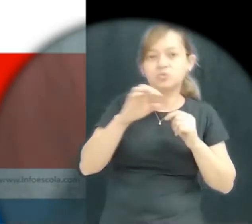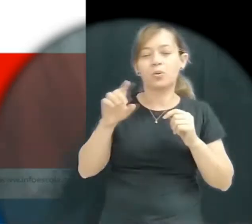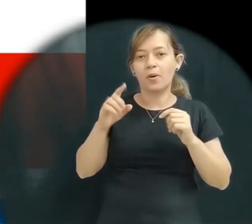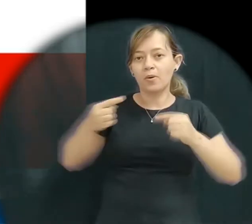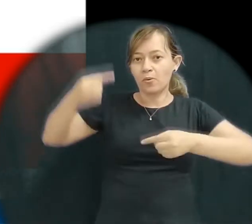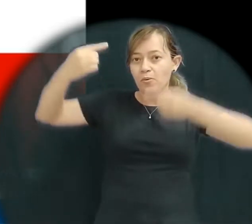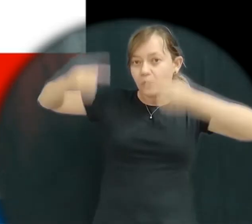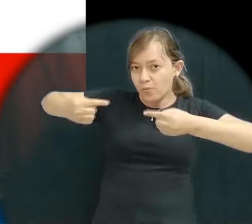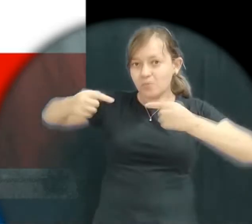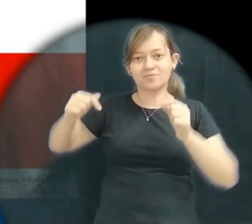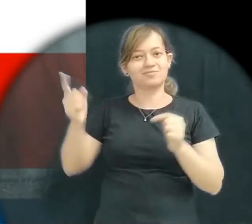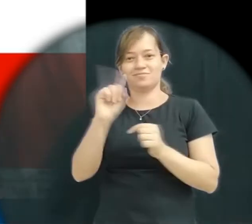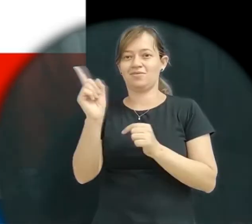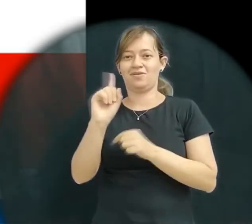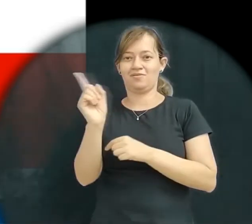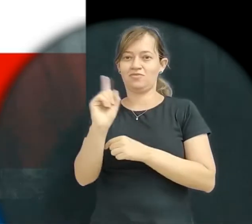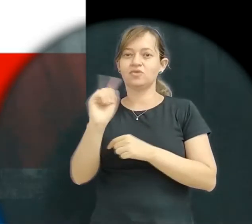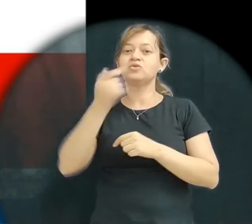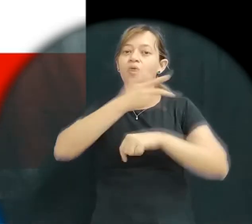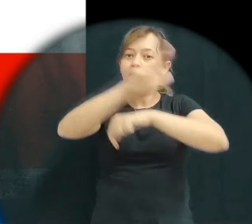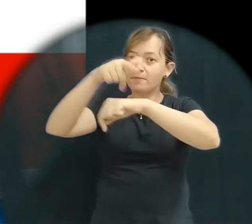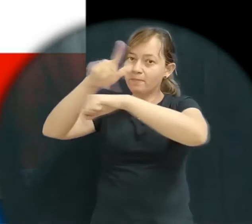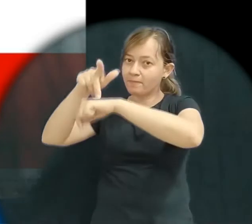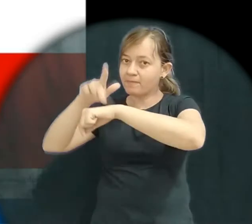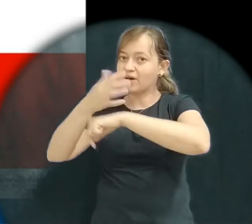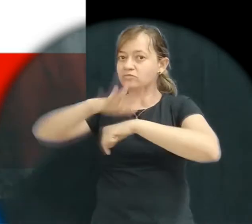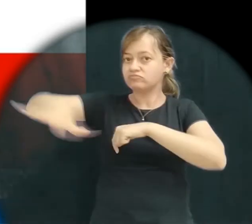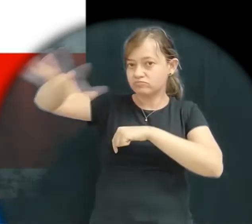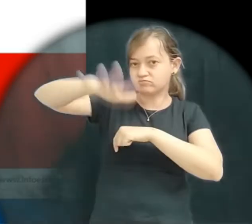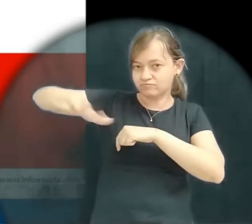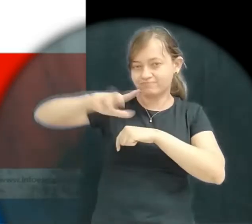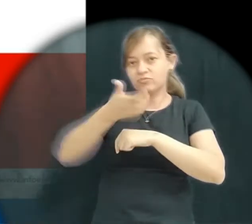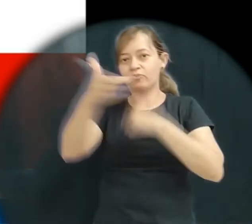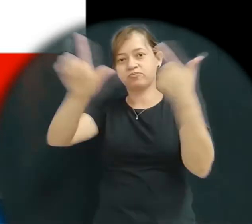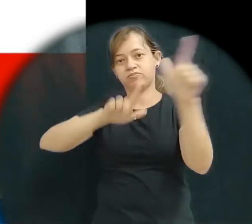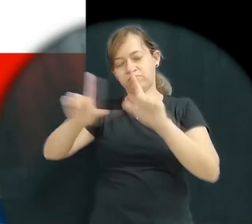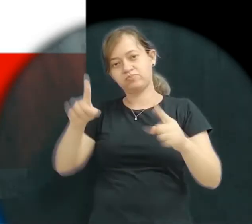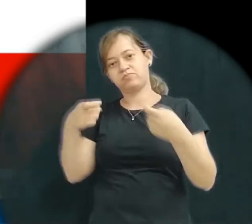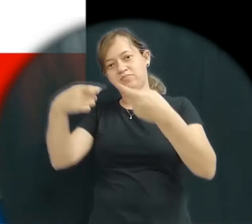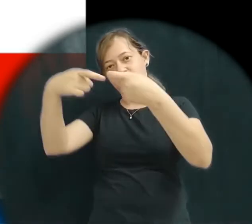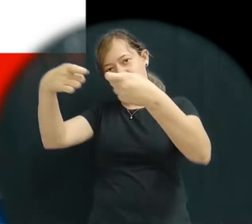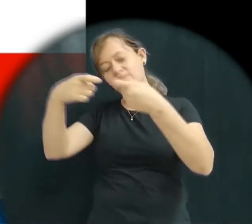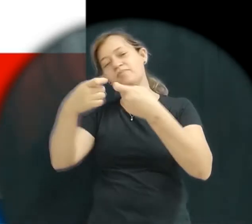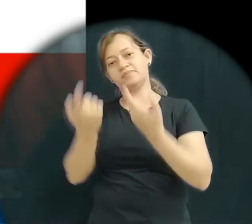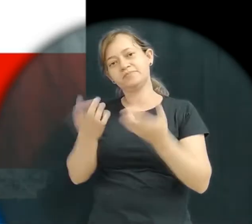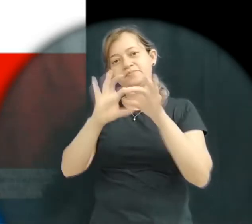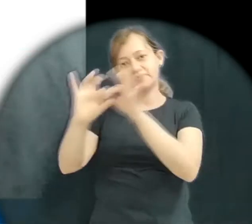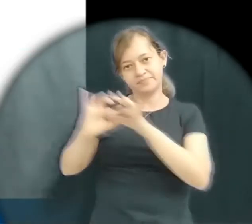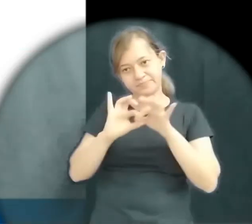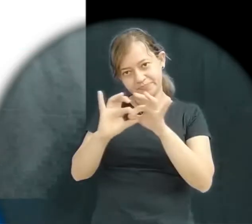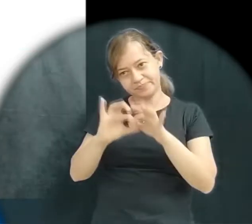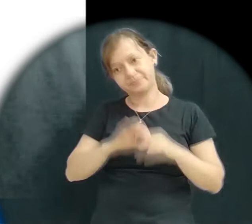outros países, apoiando militarmente ou politicamente aquele território para adquirir mais um